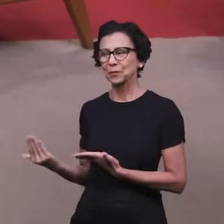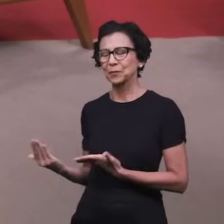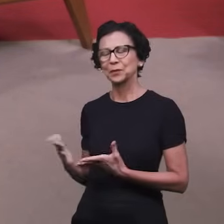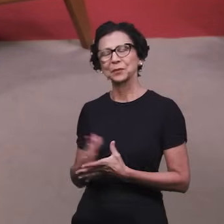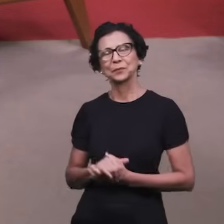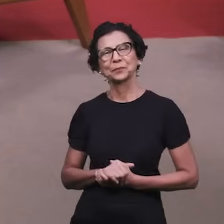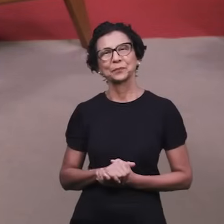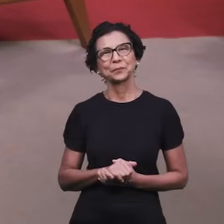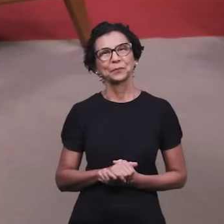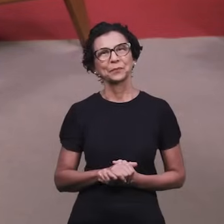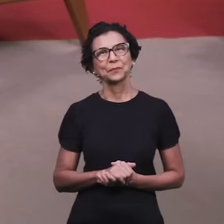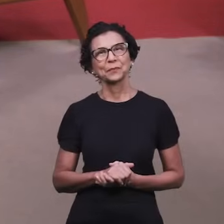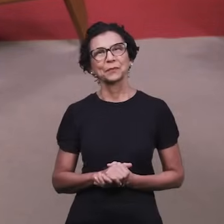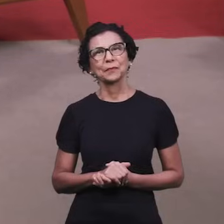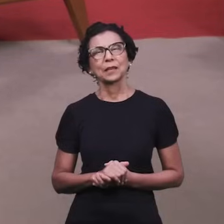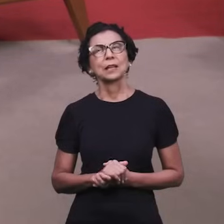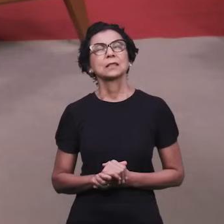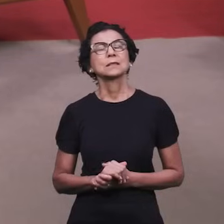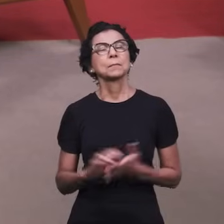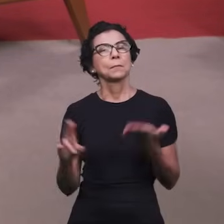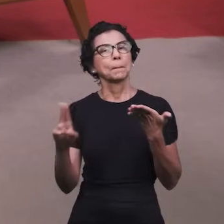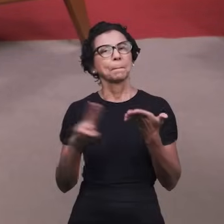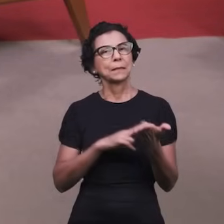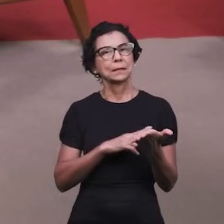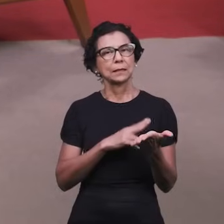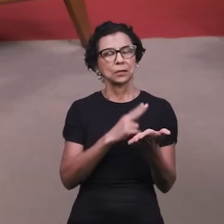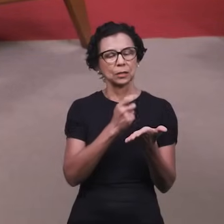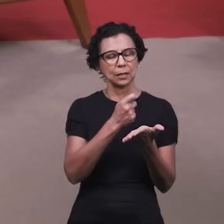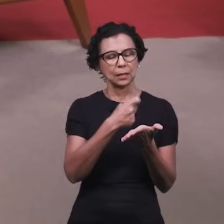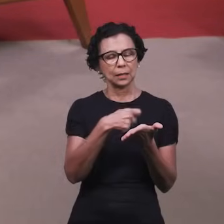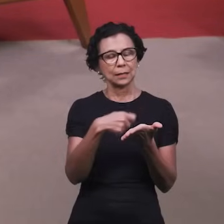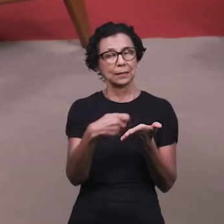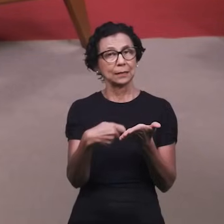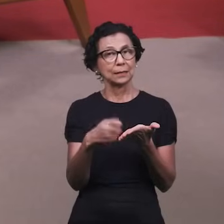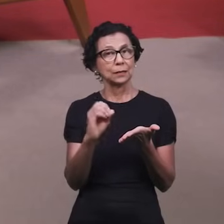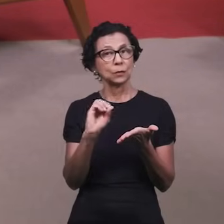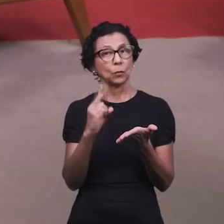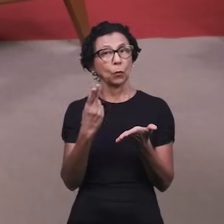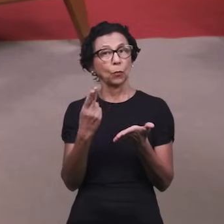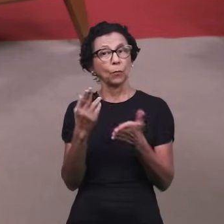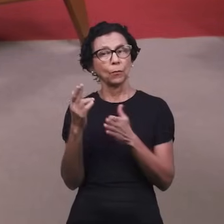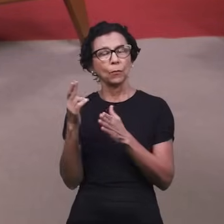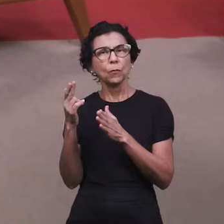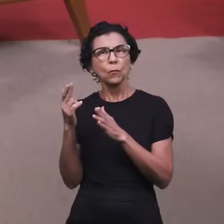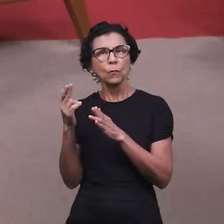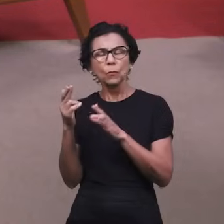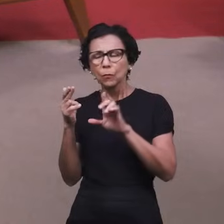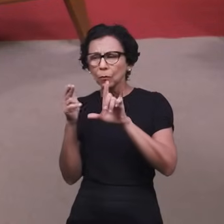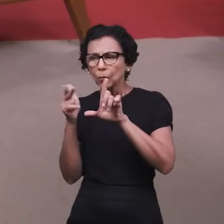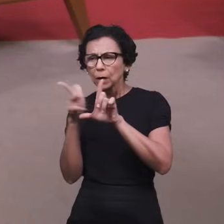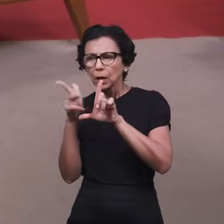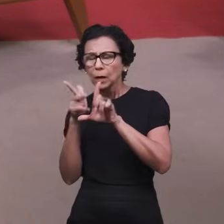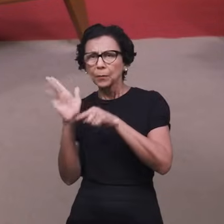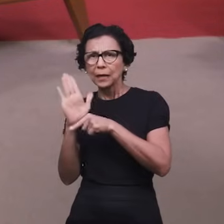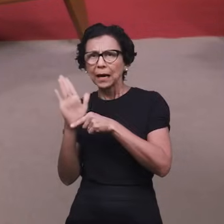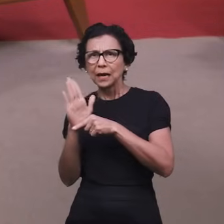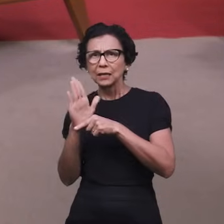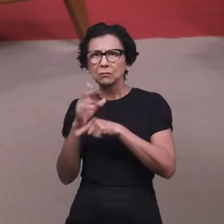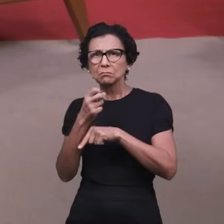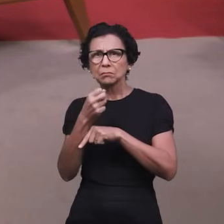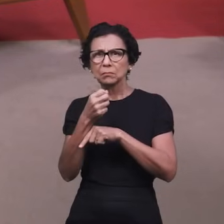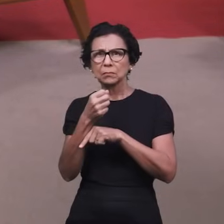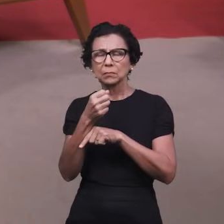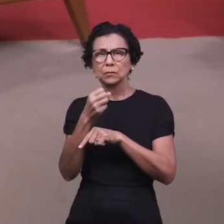vai mandar uma mensagem para a gente. Ela pode ser por escrito ou ela pode ser através de um vídeo. Você grava um vídeo rápido de até